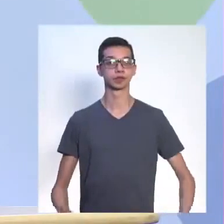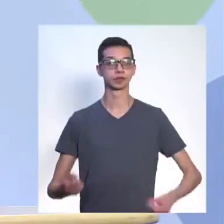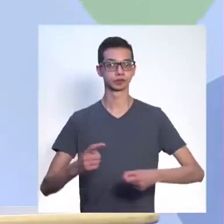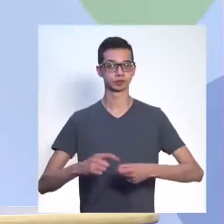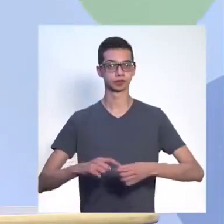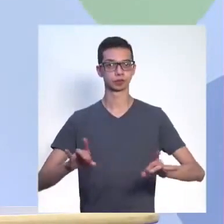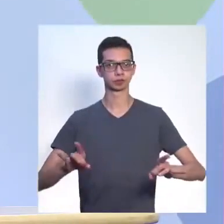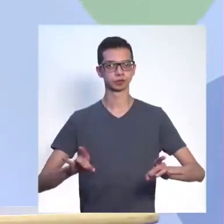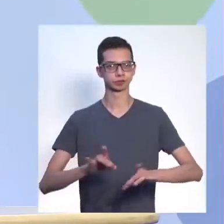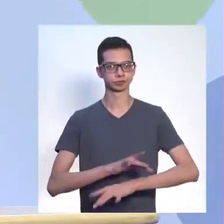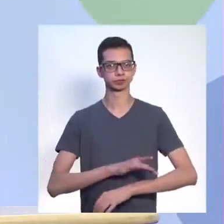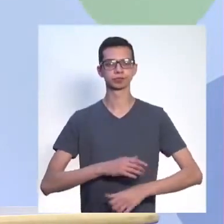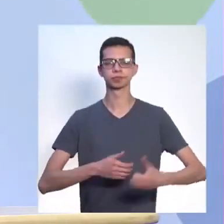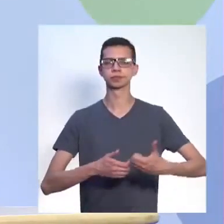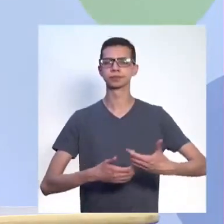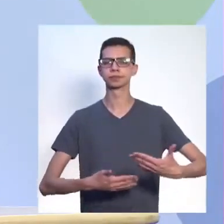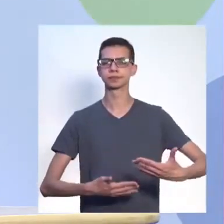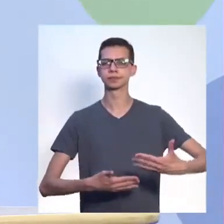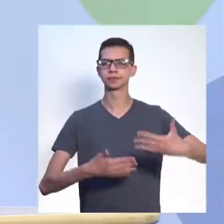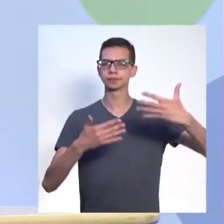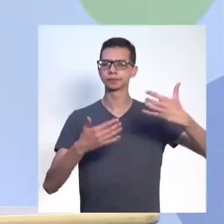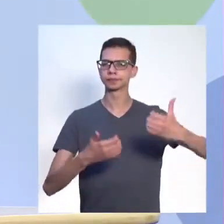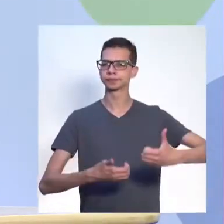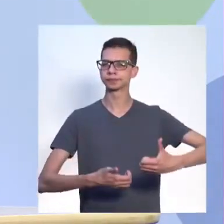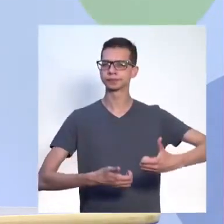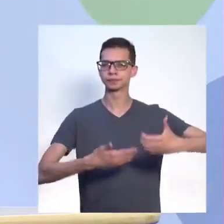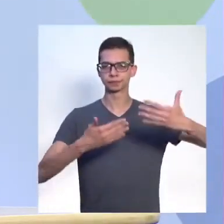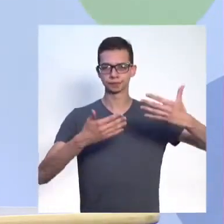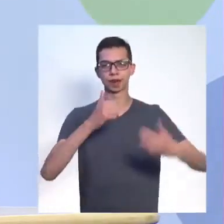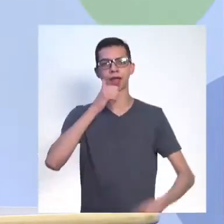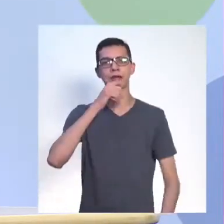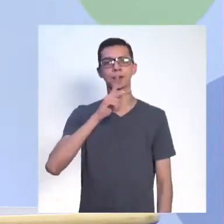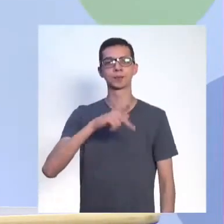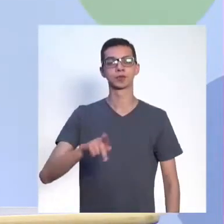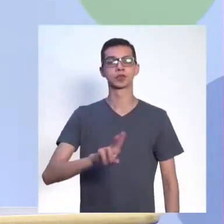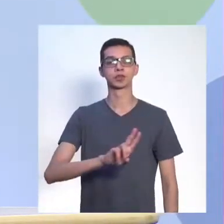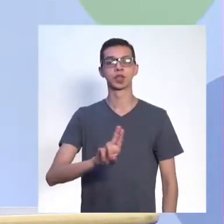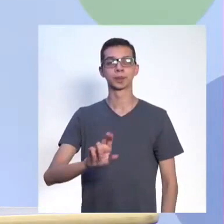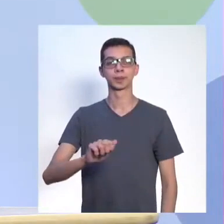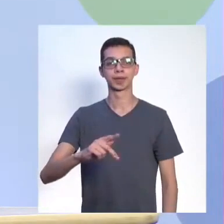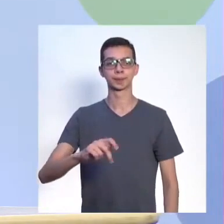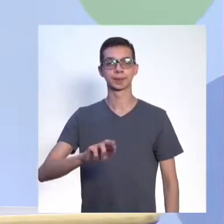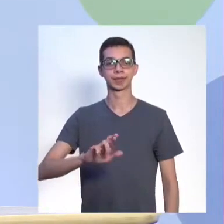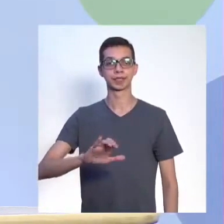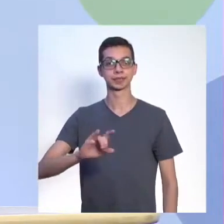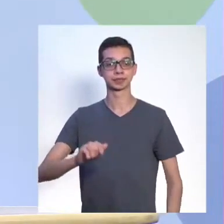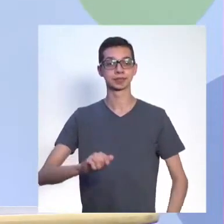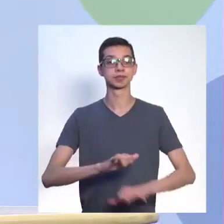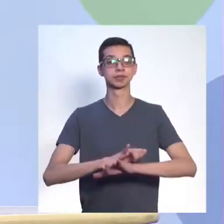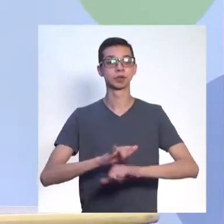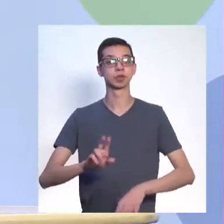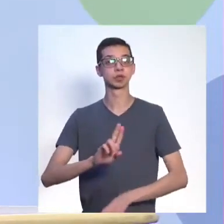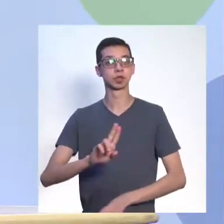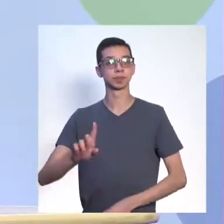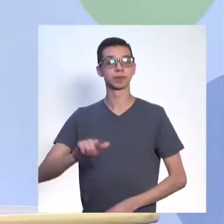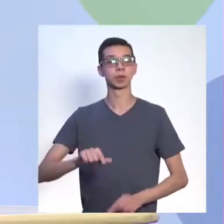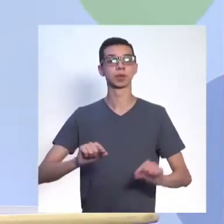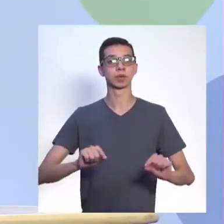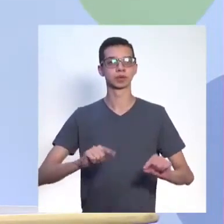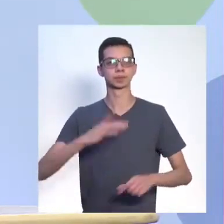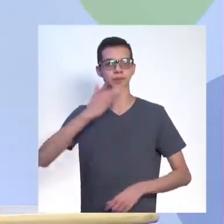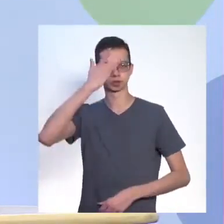aguardamos muitas interações aqui. Professor Antônio, a professora Aparecida diz que esse é o nome que pescadores do Peru deram